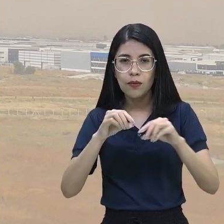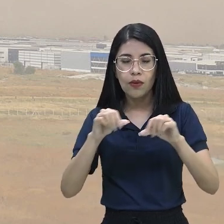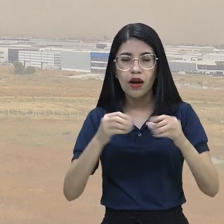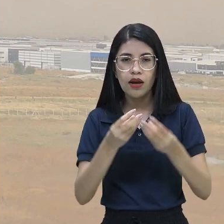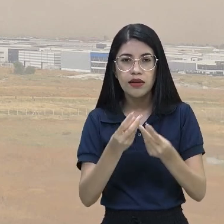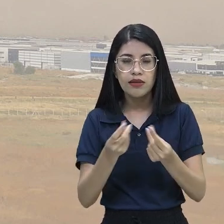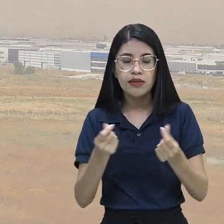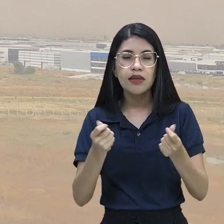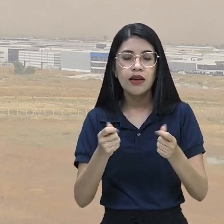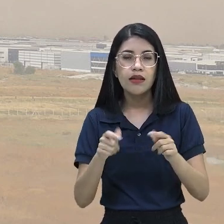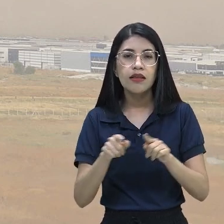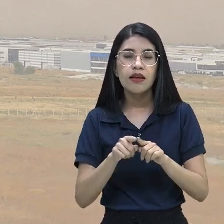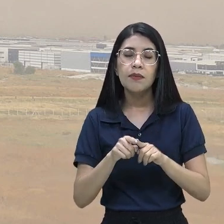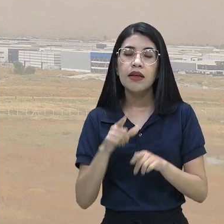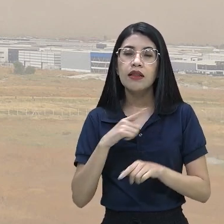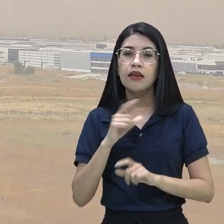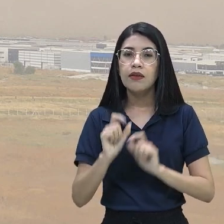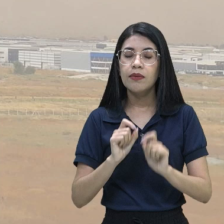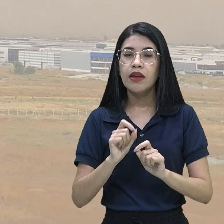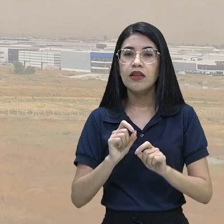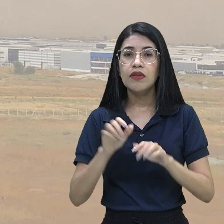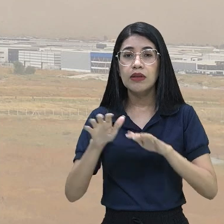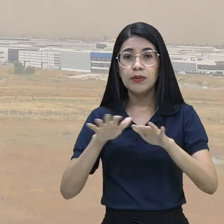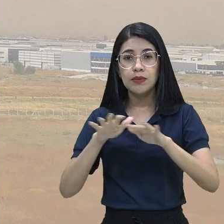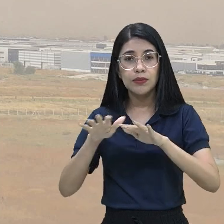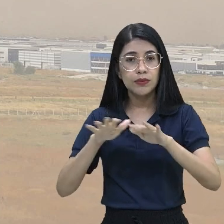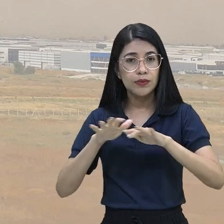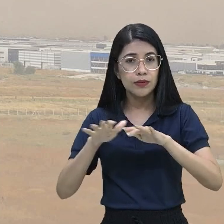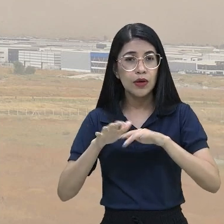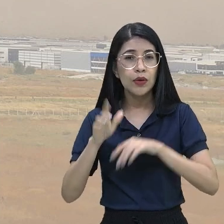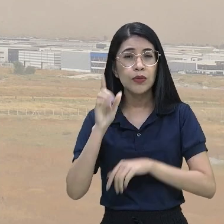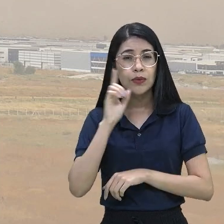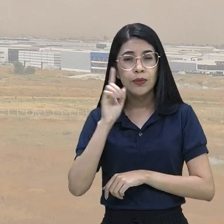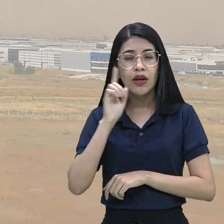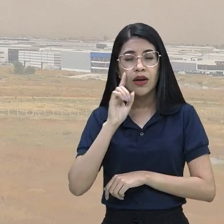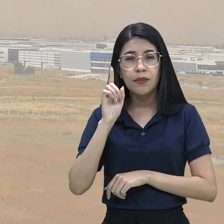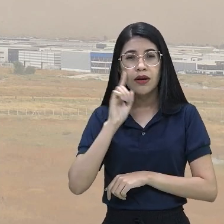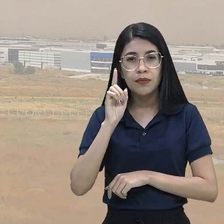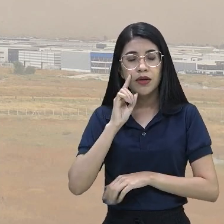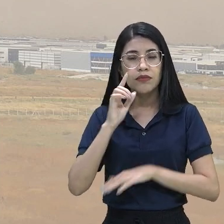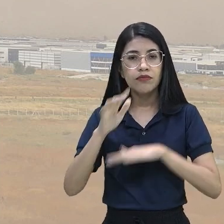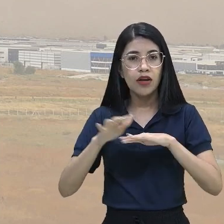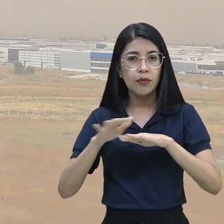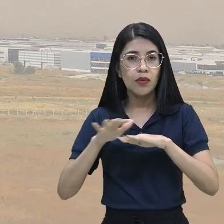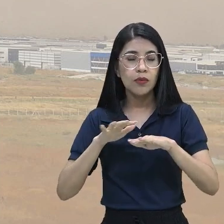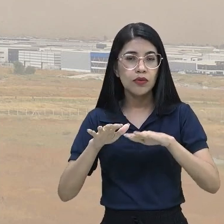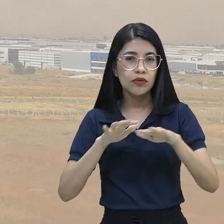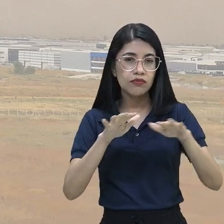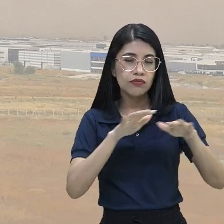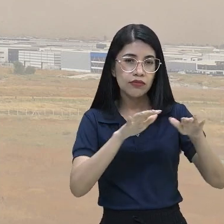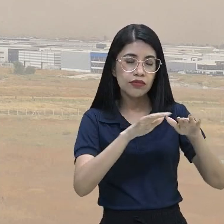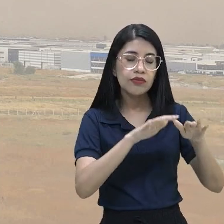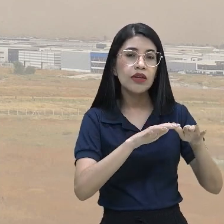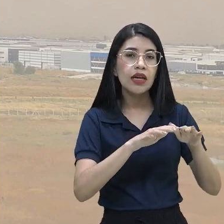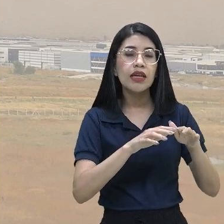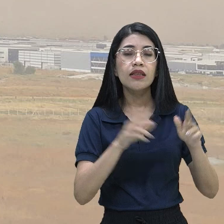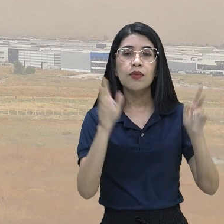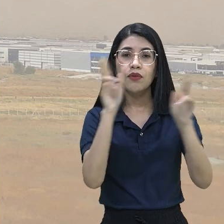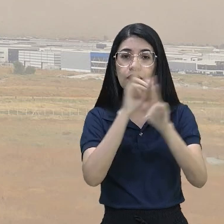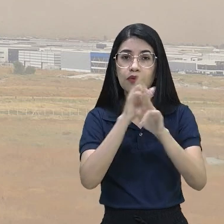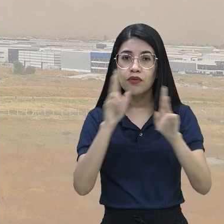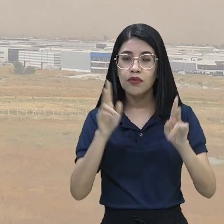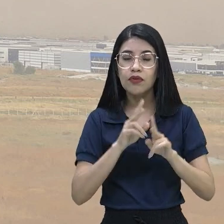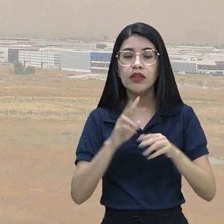sedimentos de areia presente ali, eles vão se movimentar todos os dias. E qual é o agente? Vai ser o vento. E isso nós chamamos